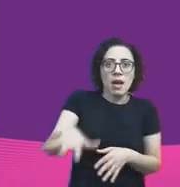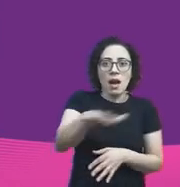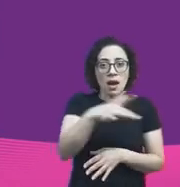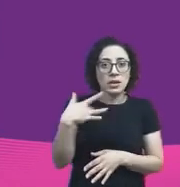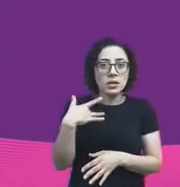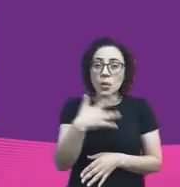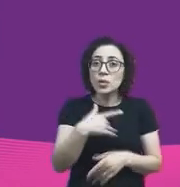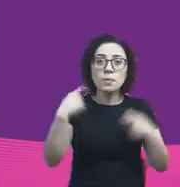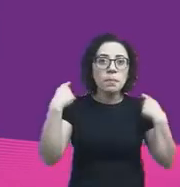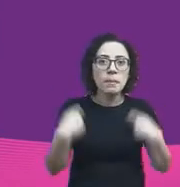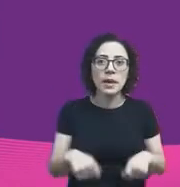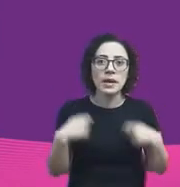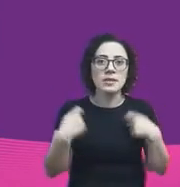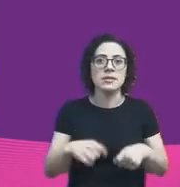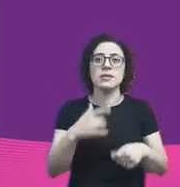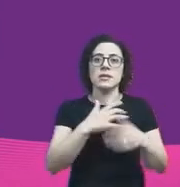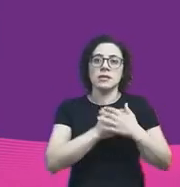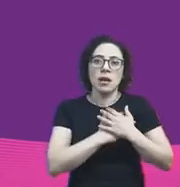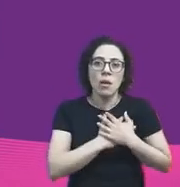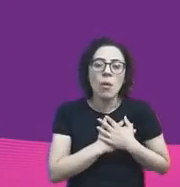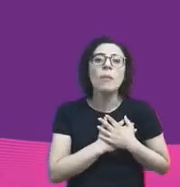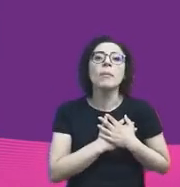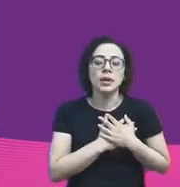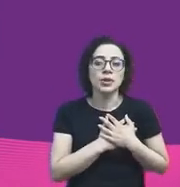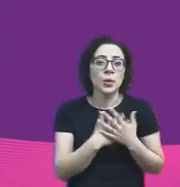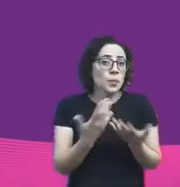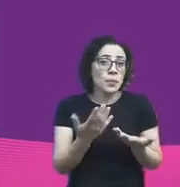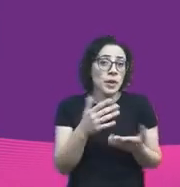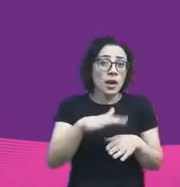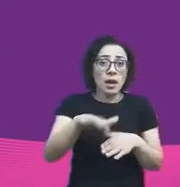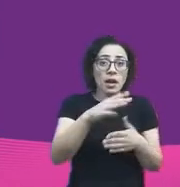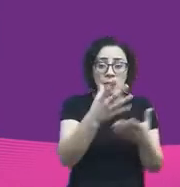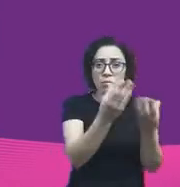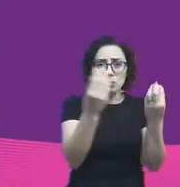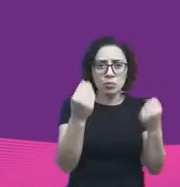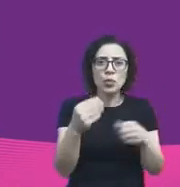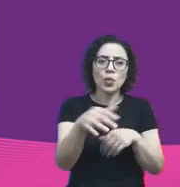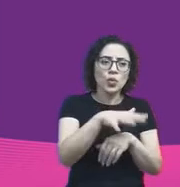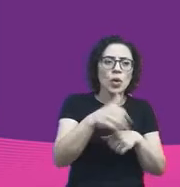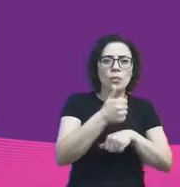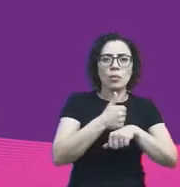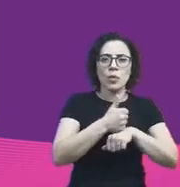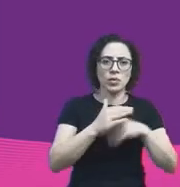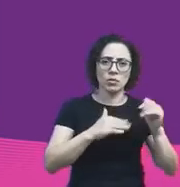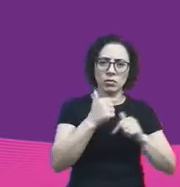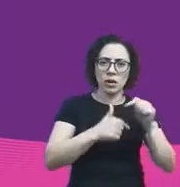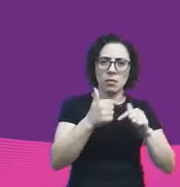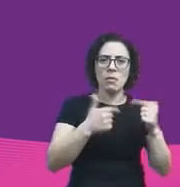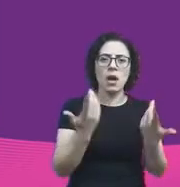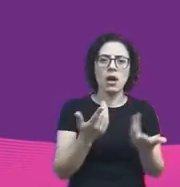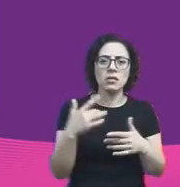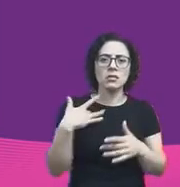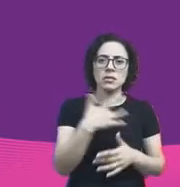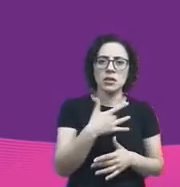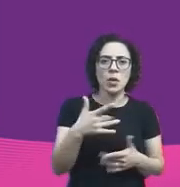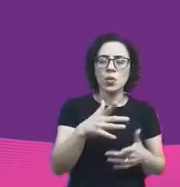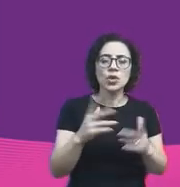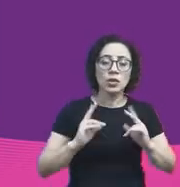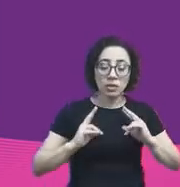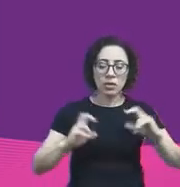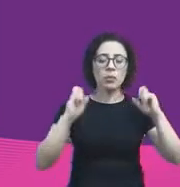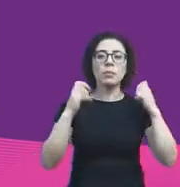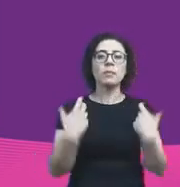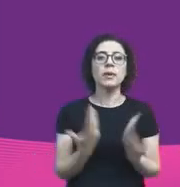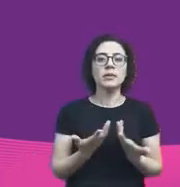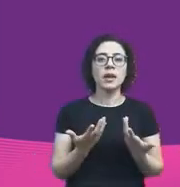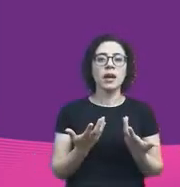Tá? Muitas vezes os profissionais de saúde, especialmente os médicos, não percebem o burnout, não percebem a despersonalização. E uma das